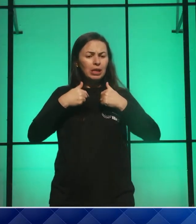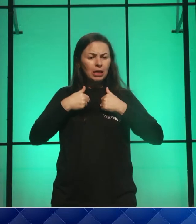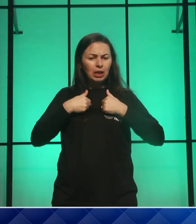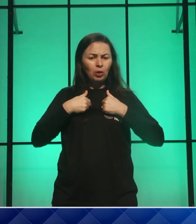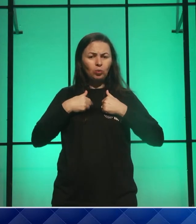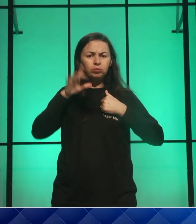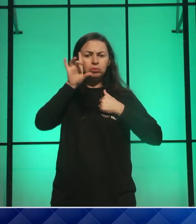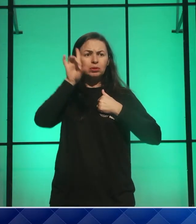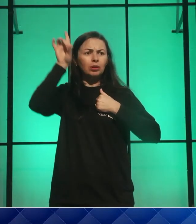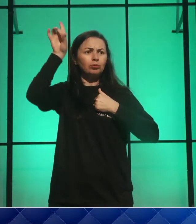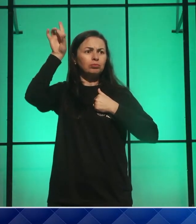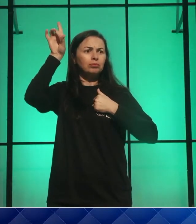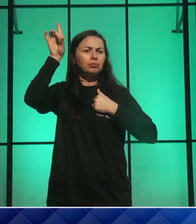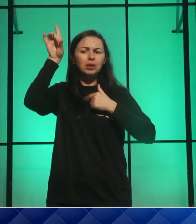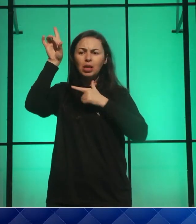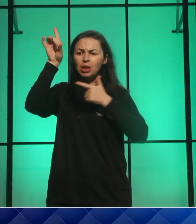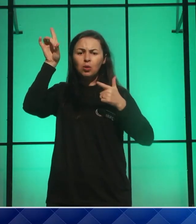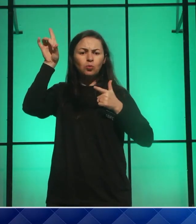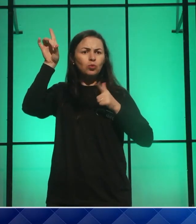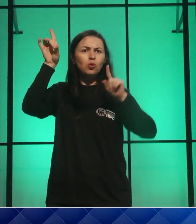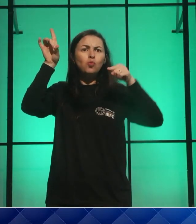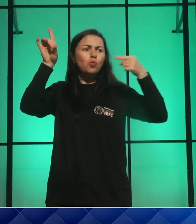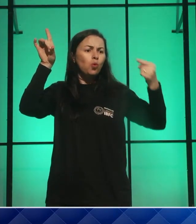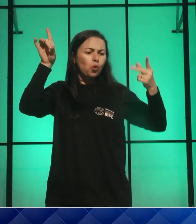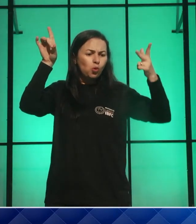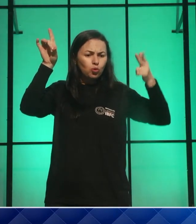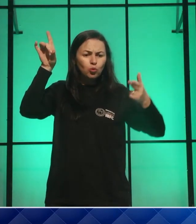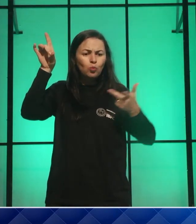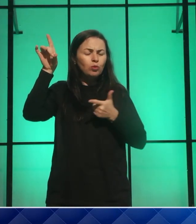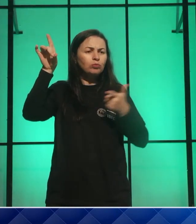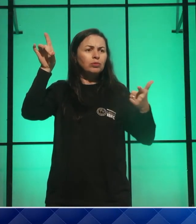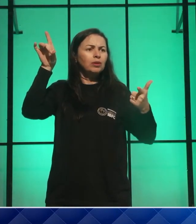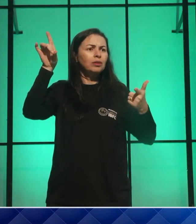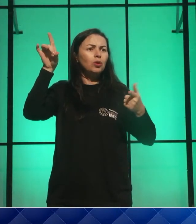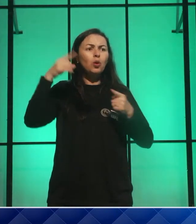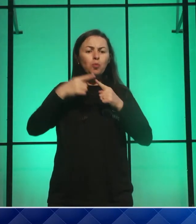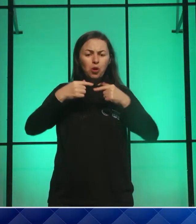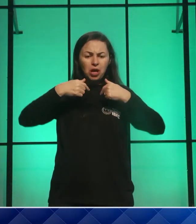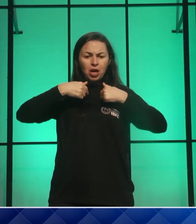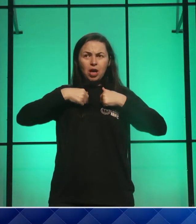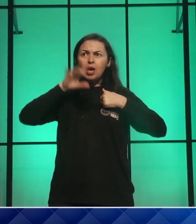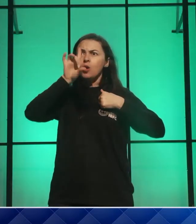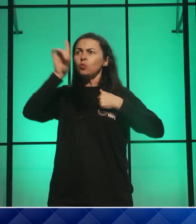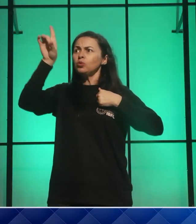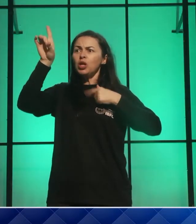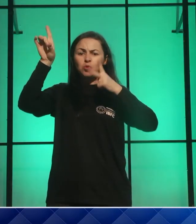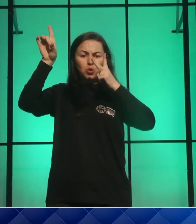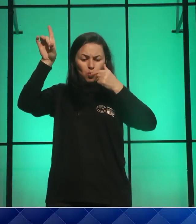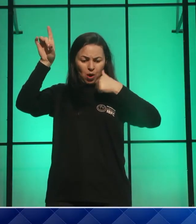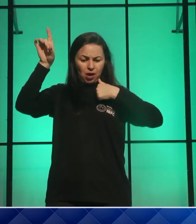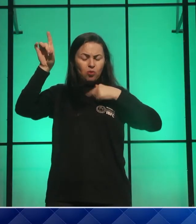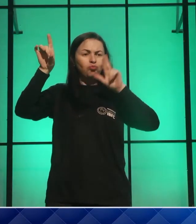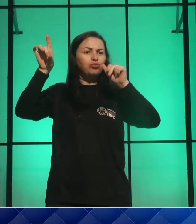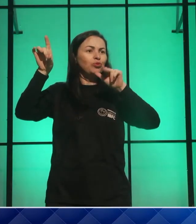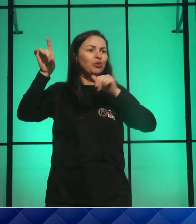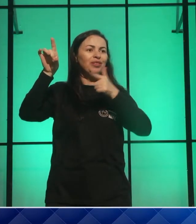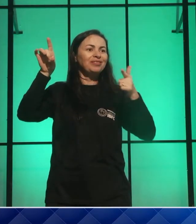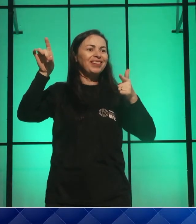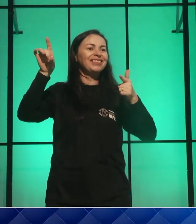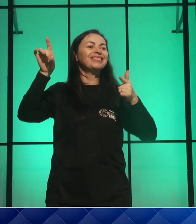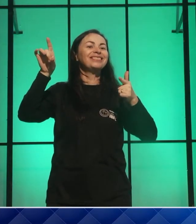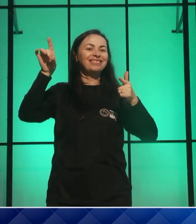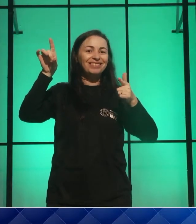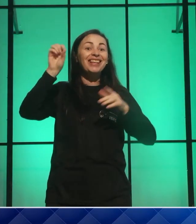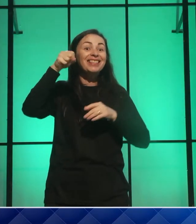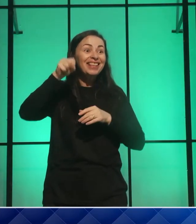Deus e não há outro. Eu sou Deus e não há outro como eu. Esse é o nosso